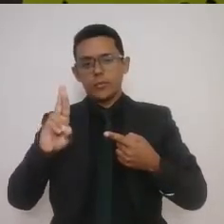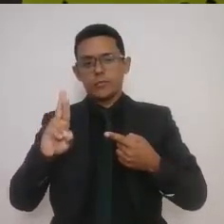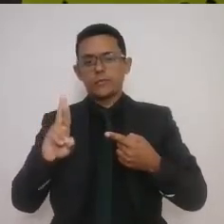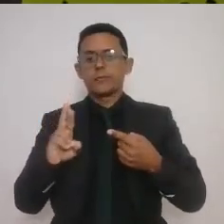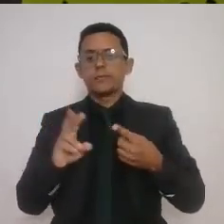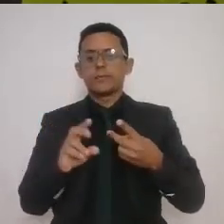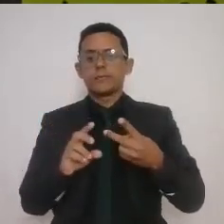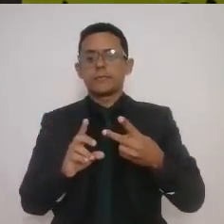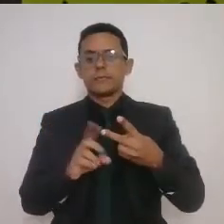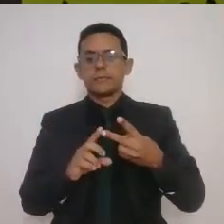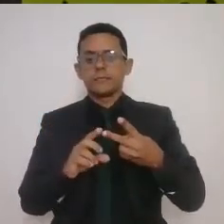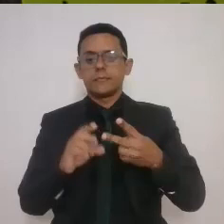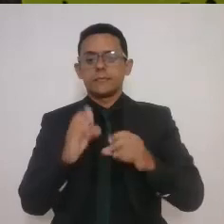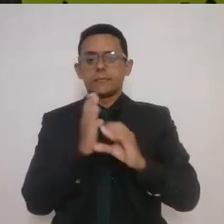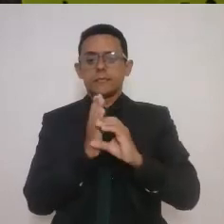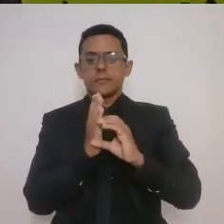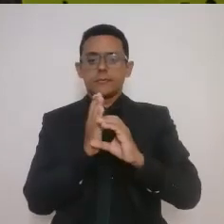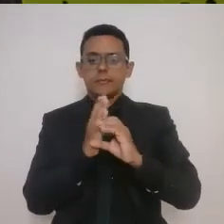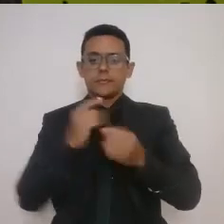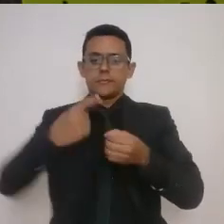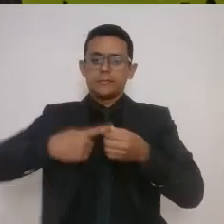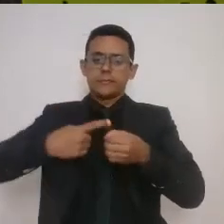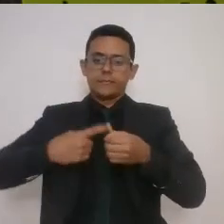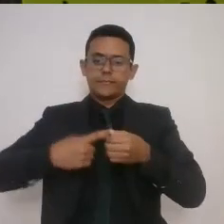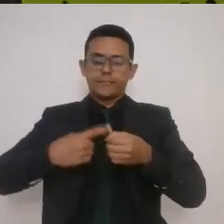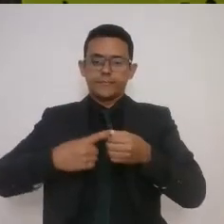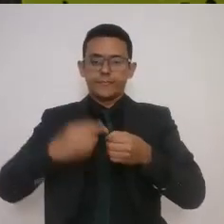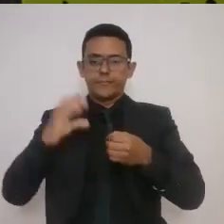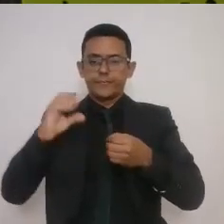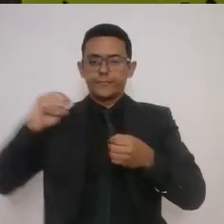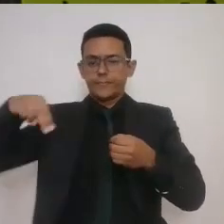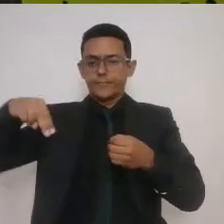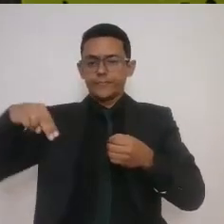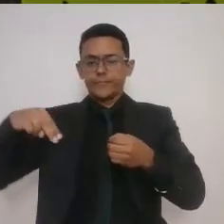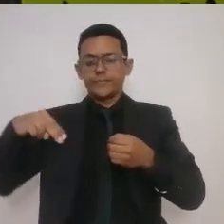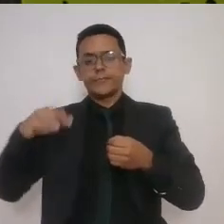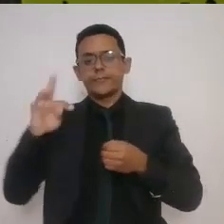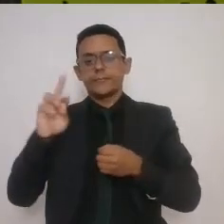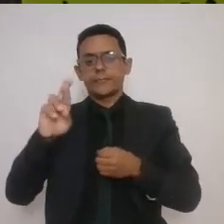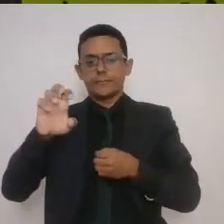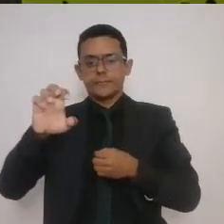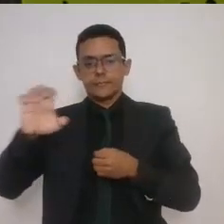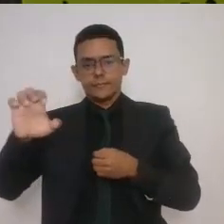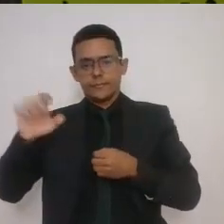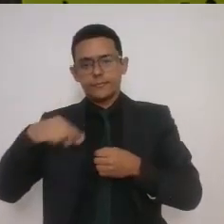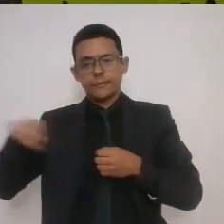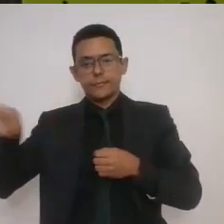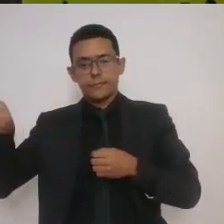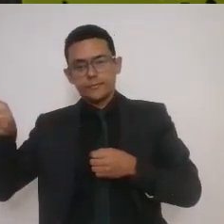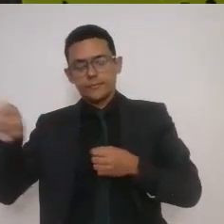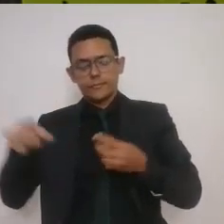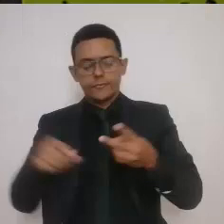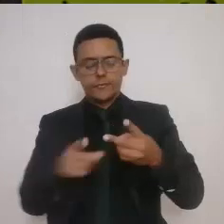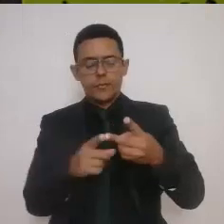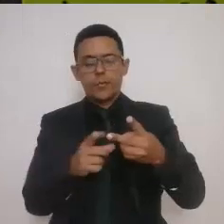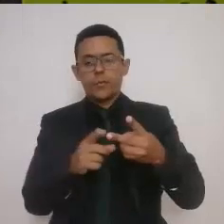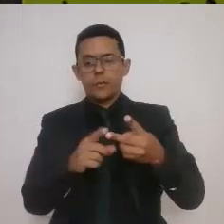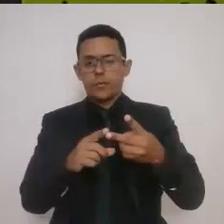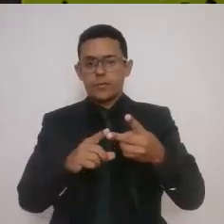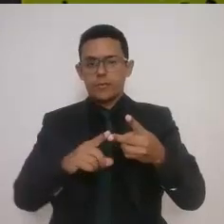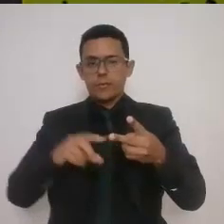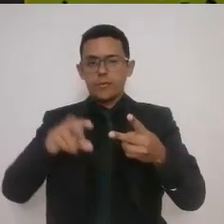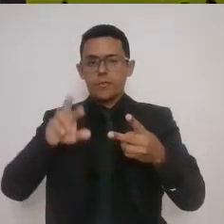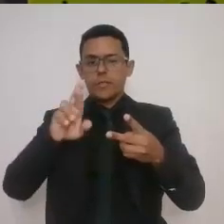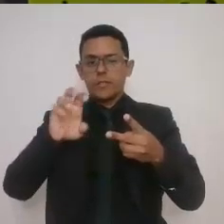eleitorais de Caicó e Currais Novos, pelo TRE. Também a ausência do desembargador João Rebouças, em razão de folga